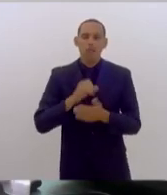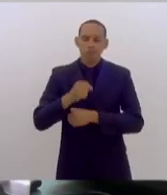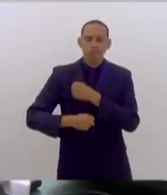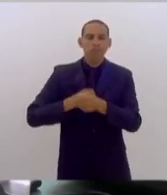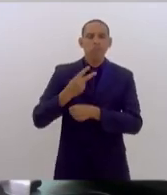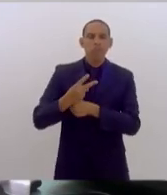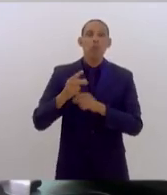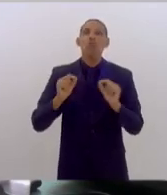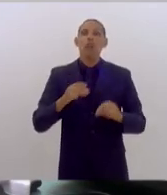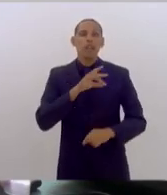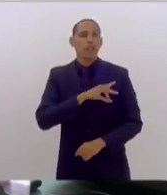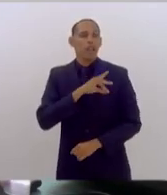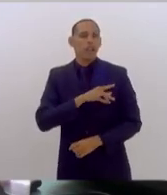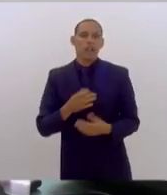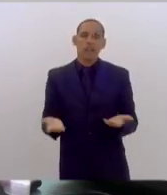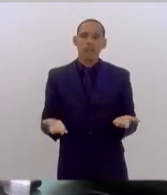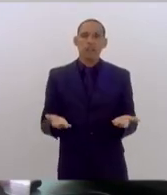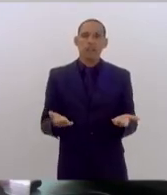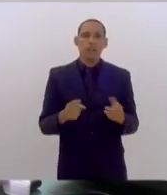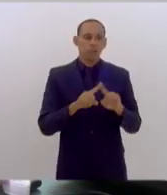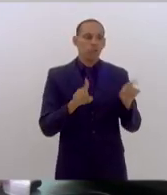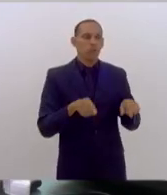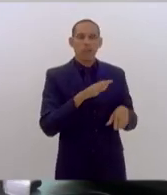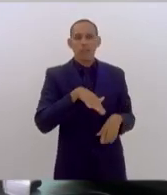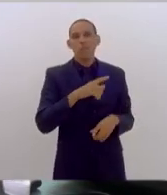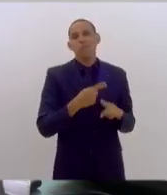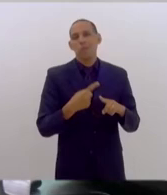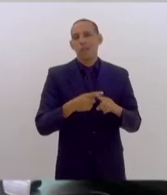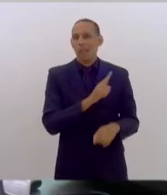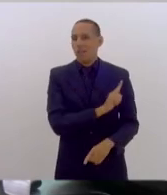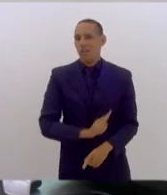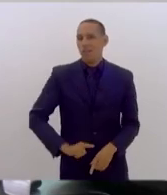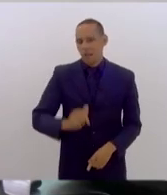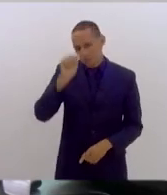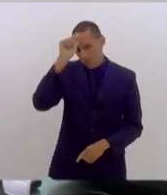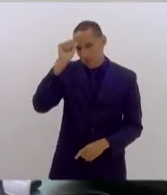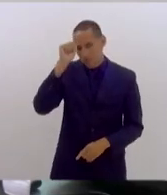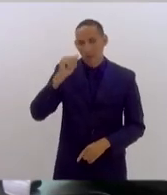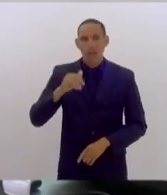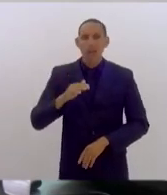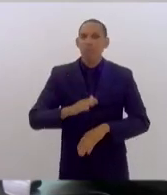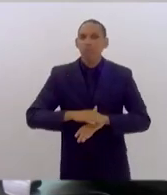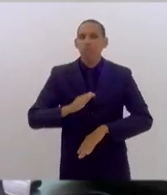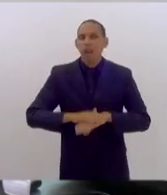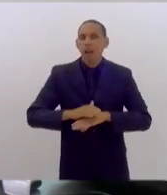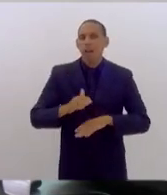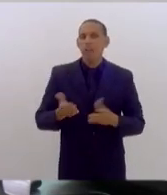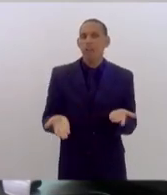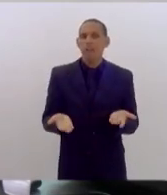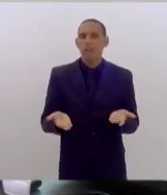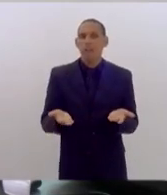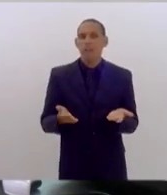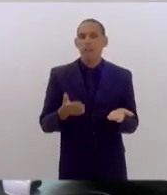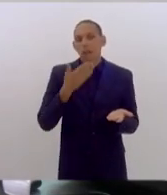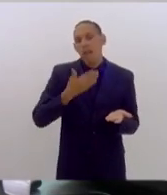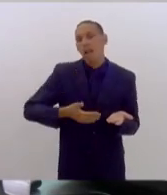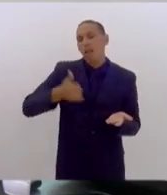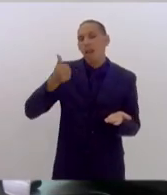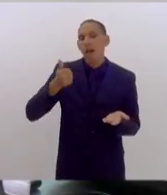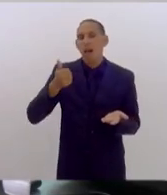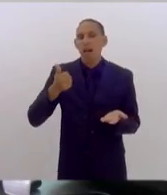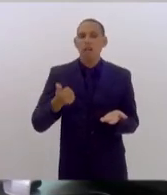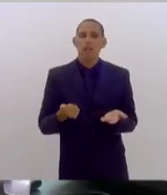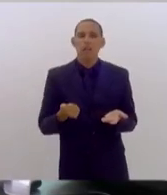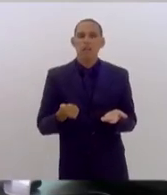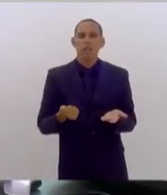dois anos do salário do Trabalhador até porque o governo do pó de caixa não fez nos últimos dois anos a melhoria do piso